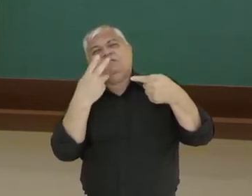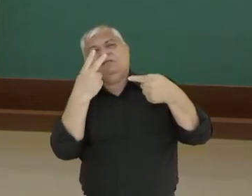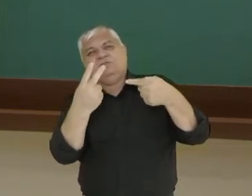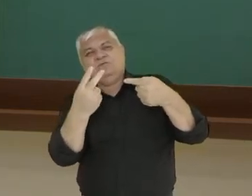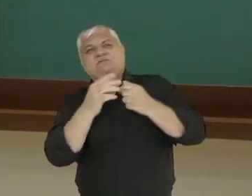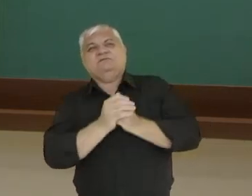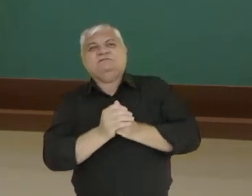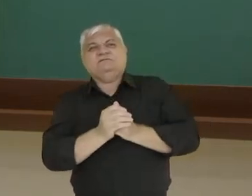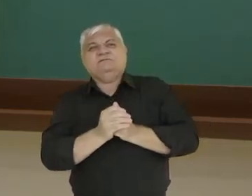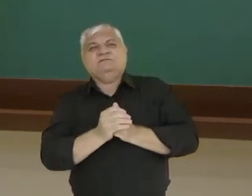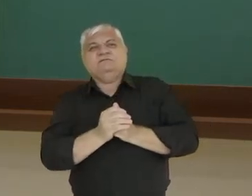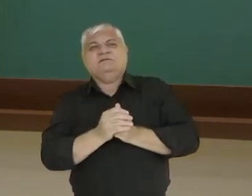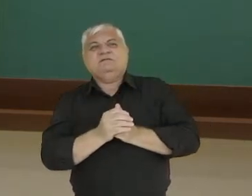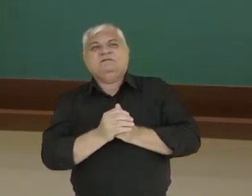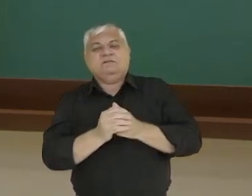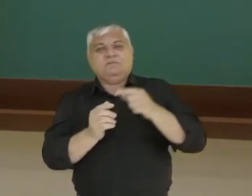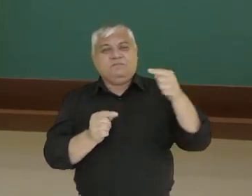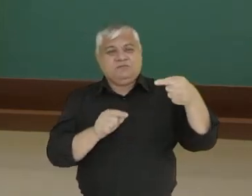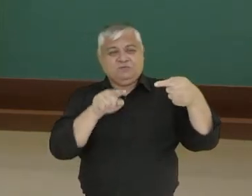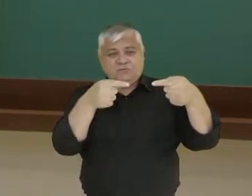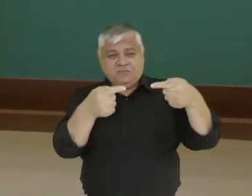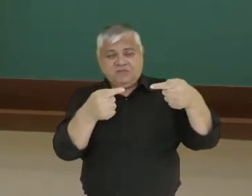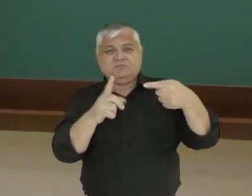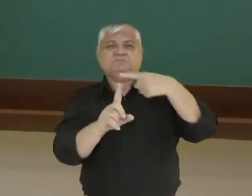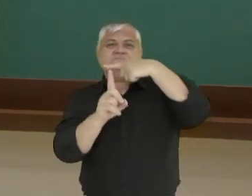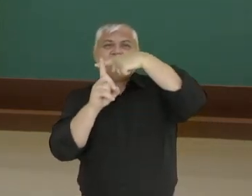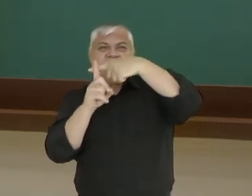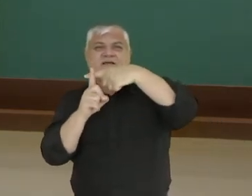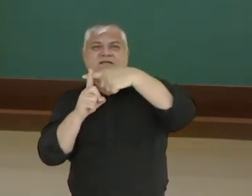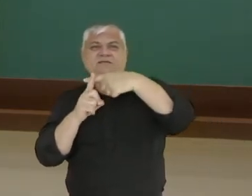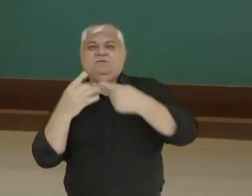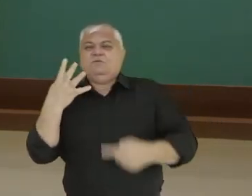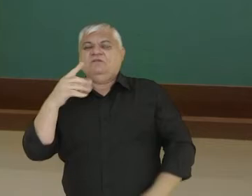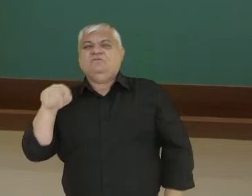4,42. Trabalhando o sinal, menos com menos